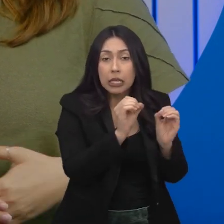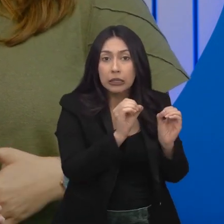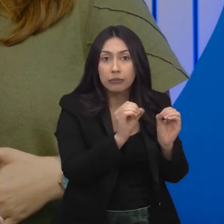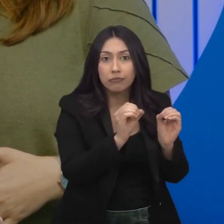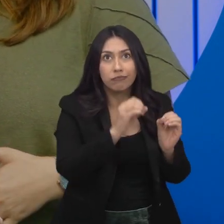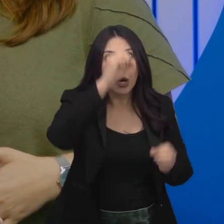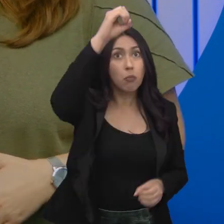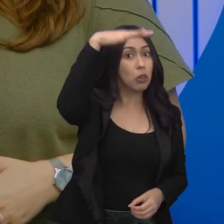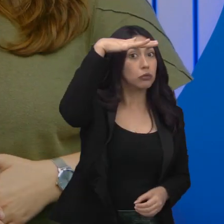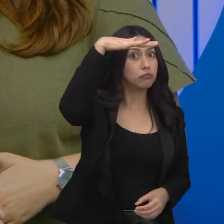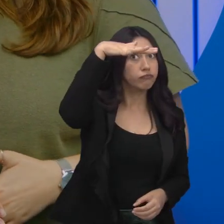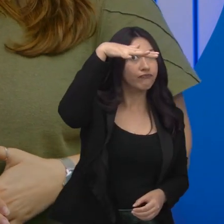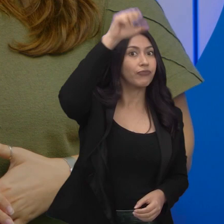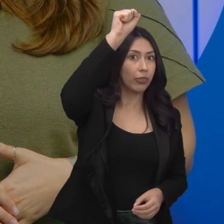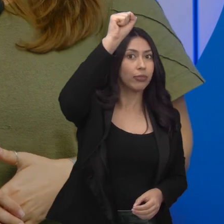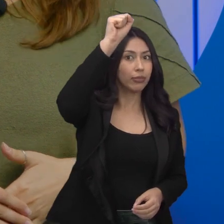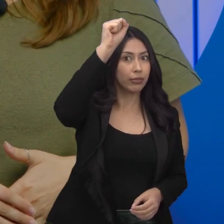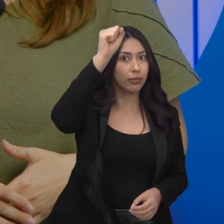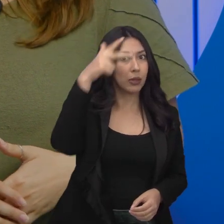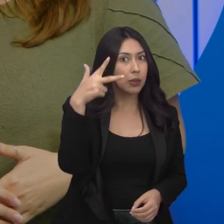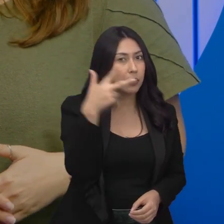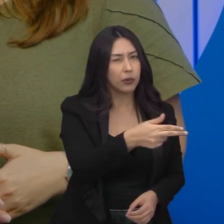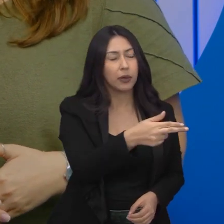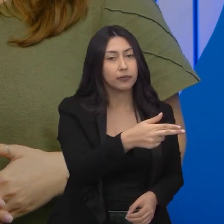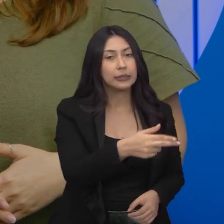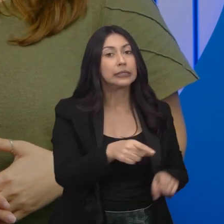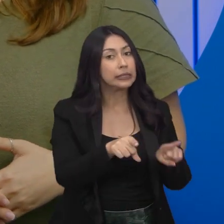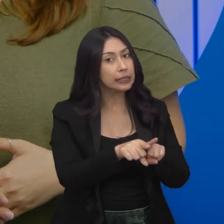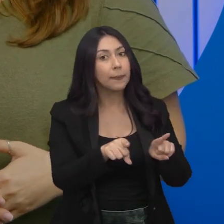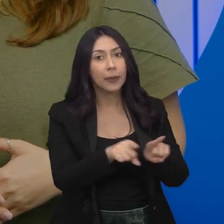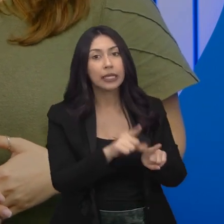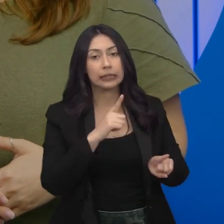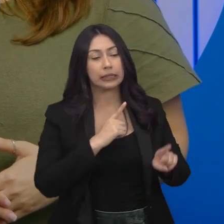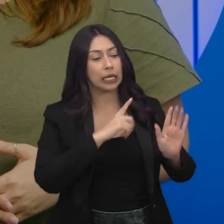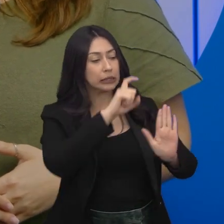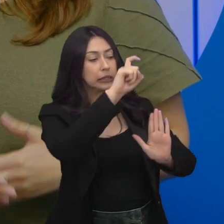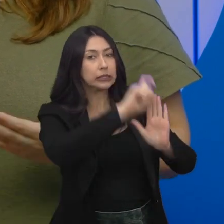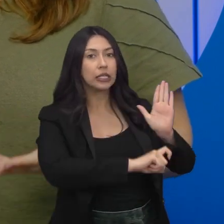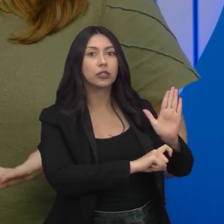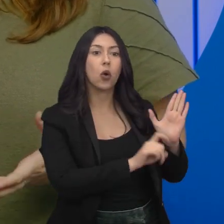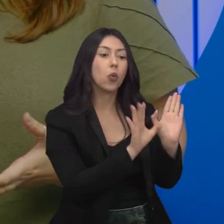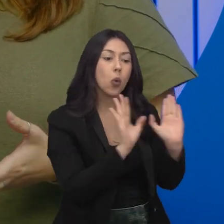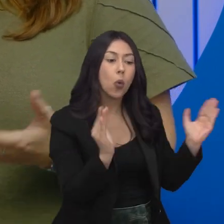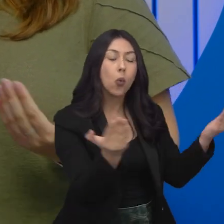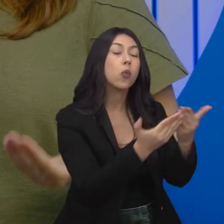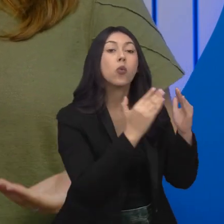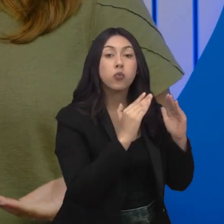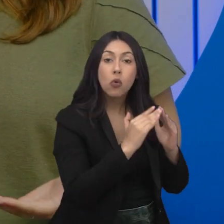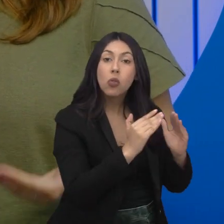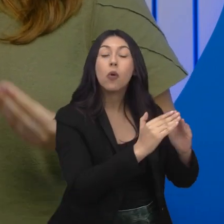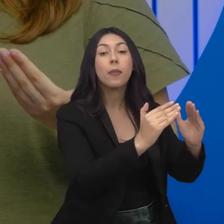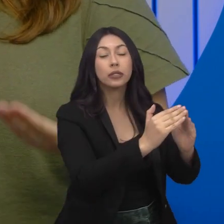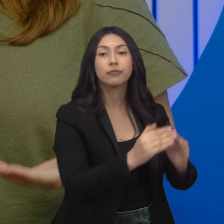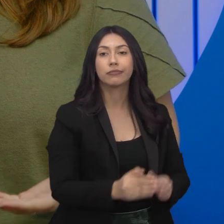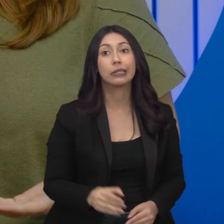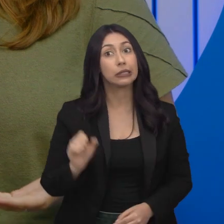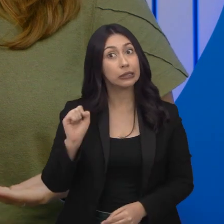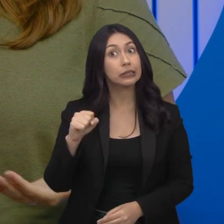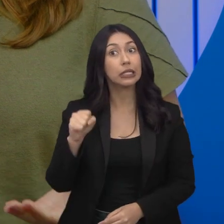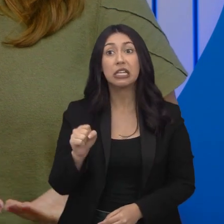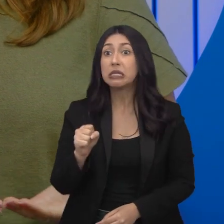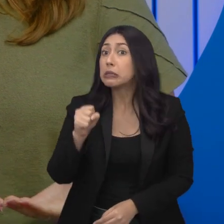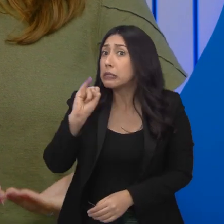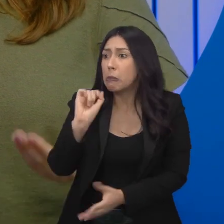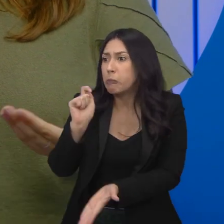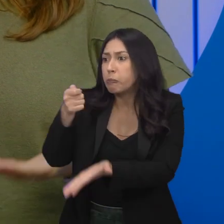exemplo, depois de um tempo ela é cortada. E com a taxa de condomínio não é diferente. Exatamente, além de prejudicar o andamento